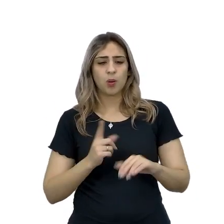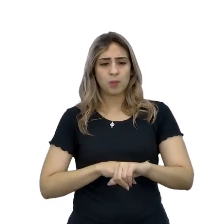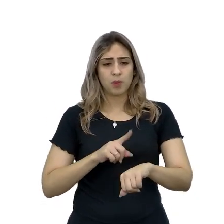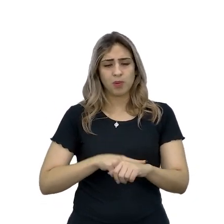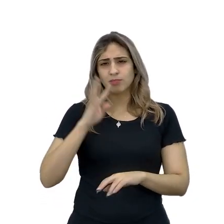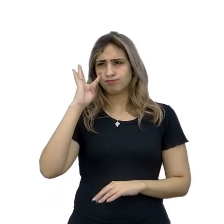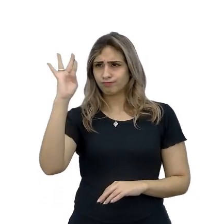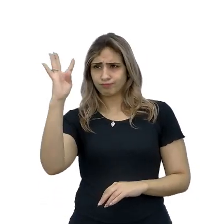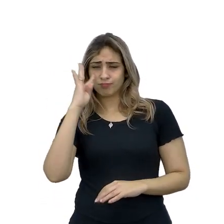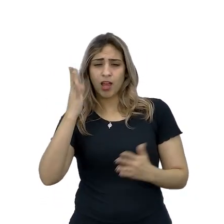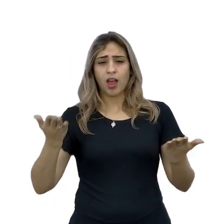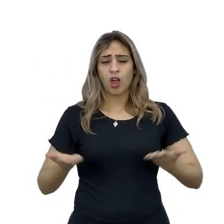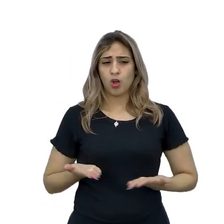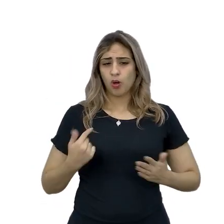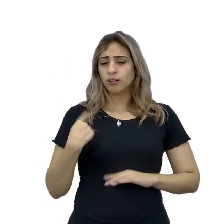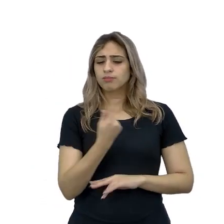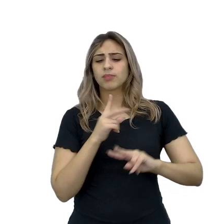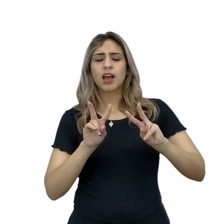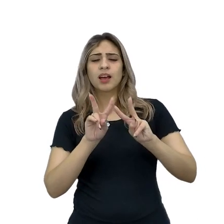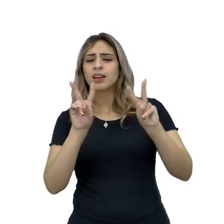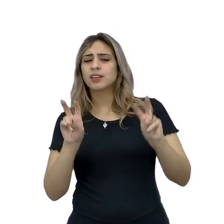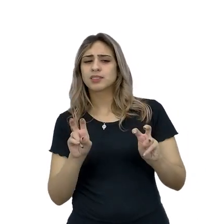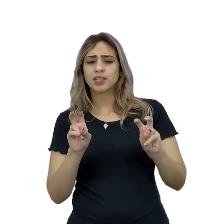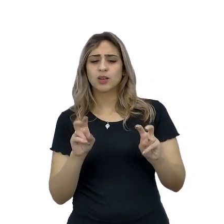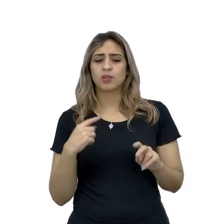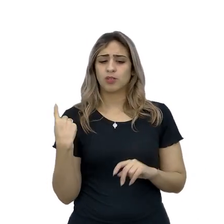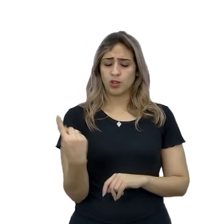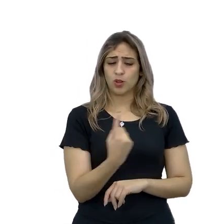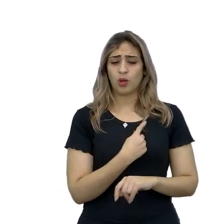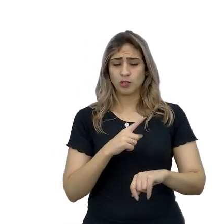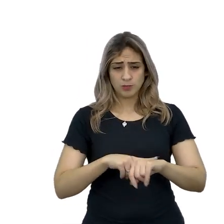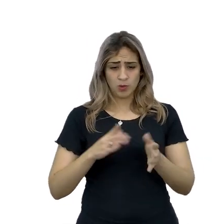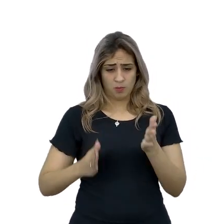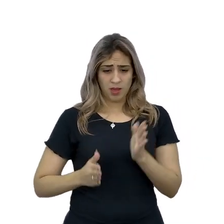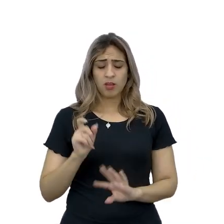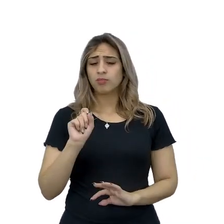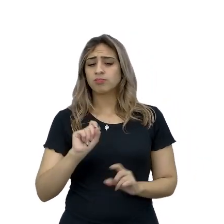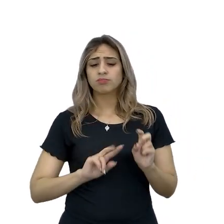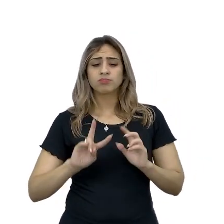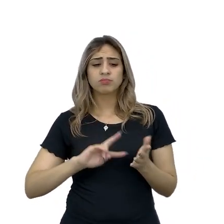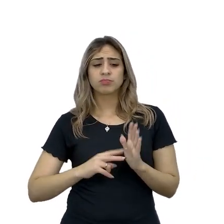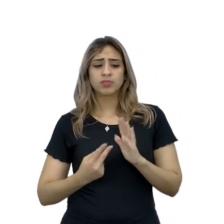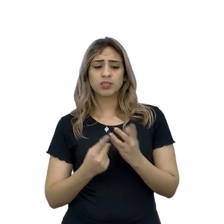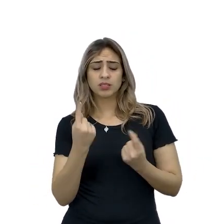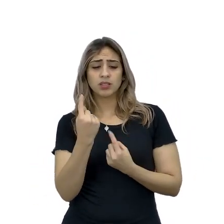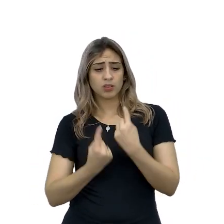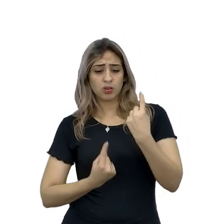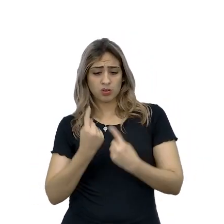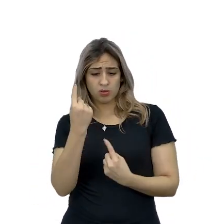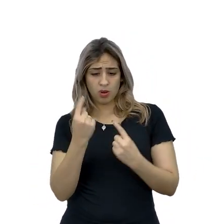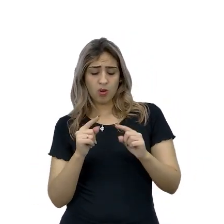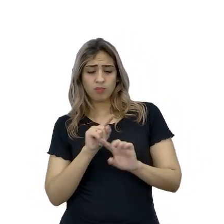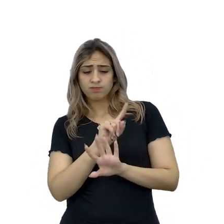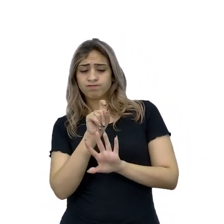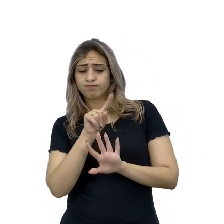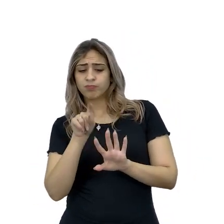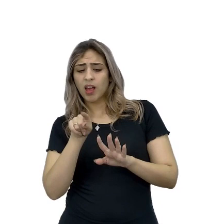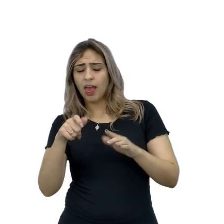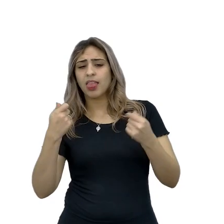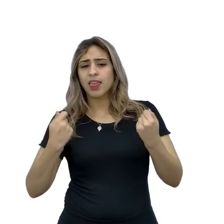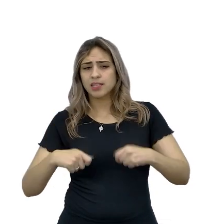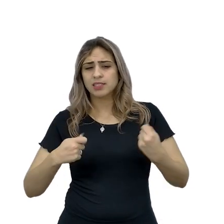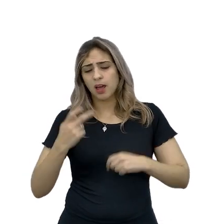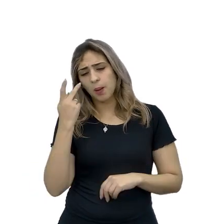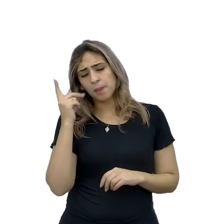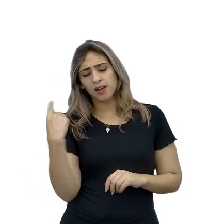de reflexão. E a questão nesse nosso momento quais quesitos são